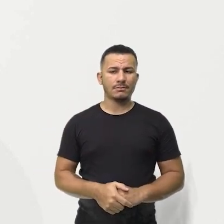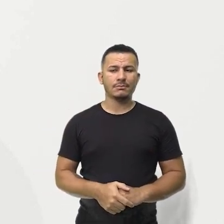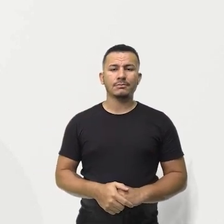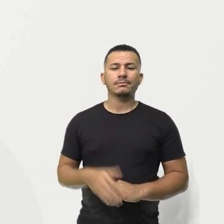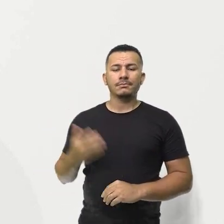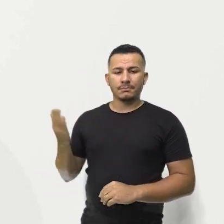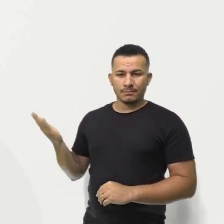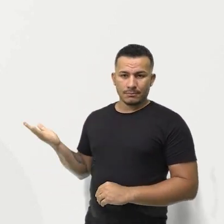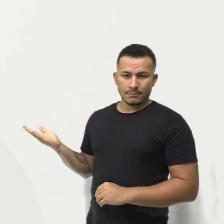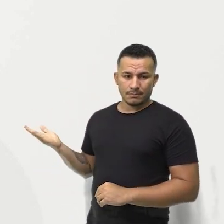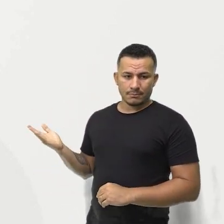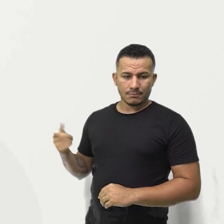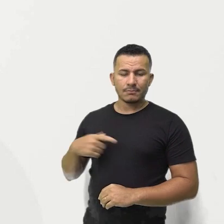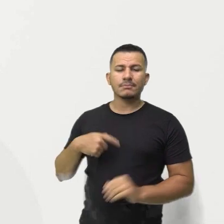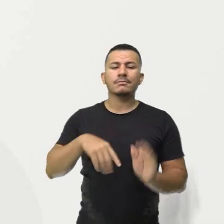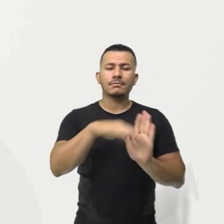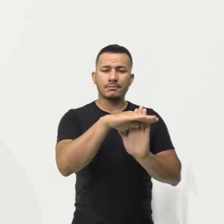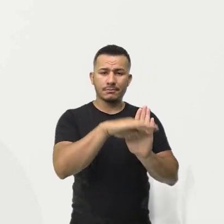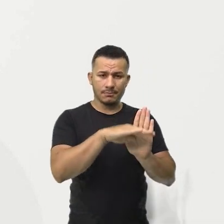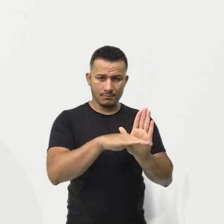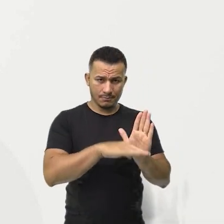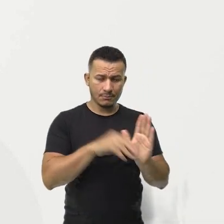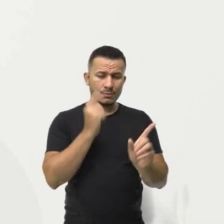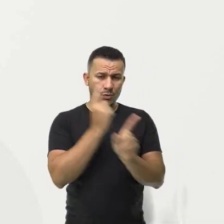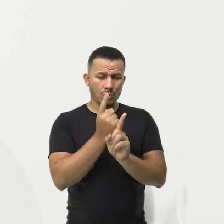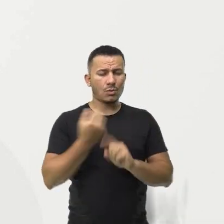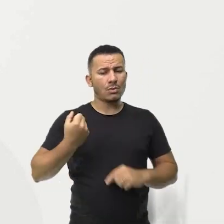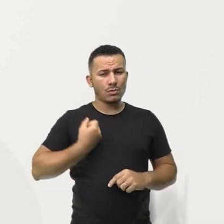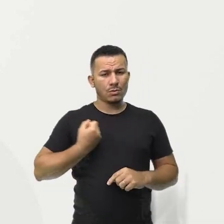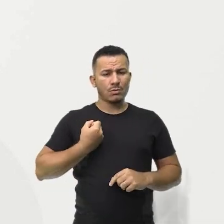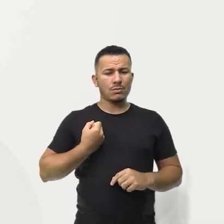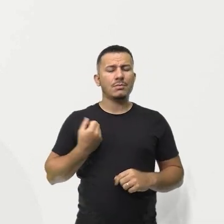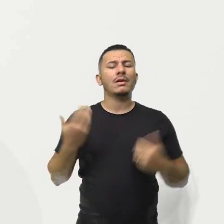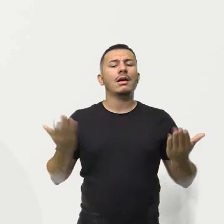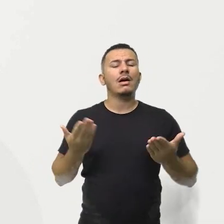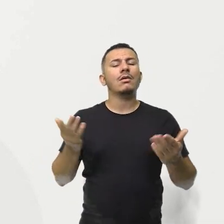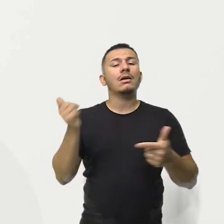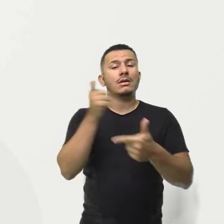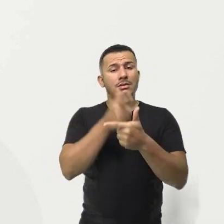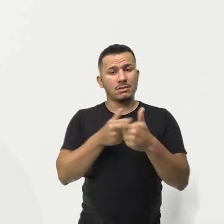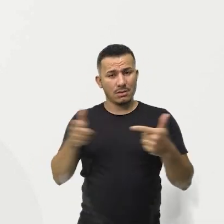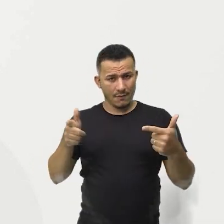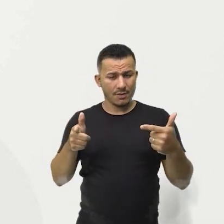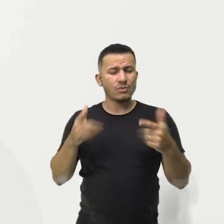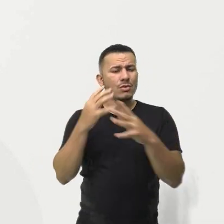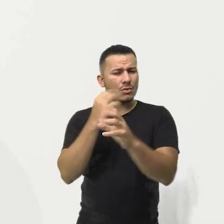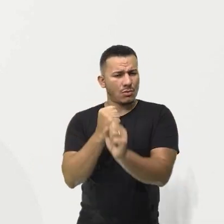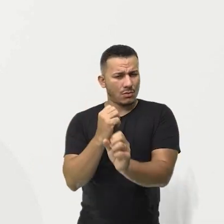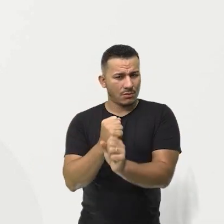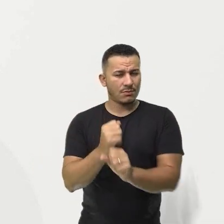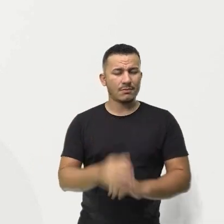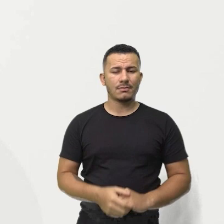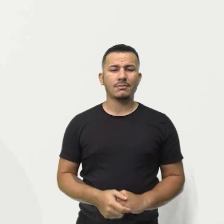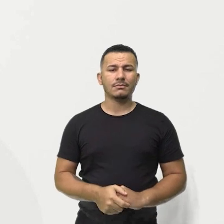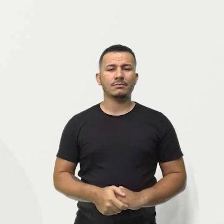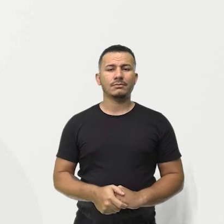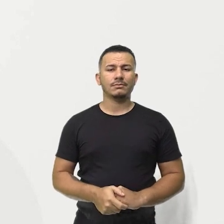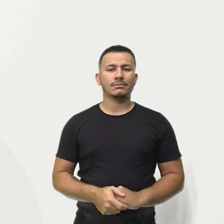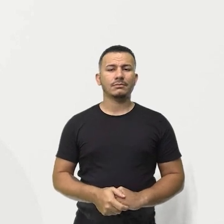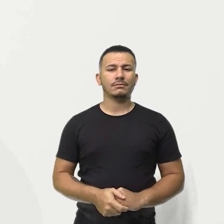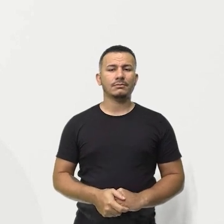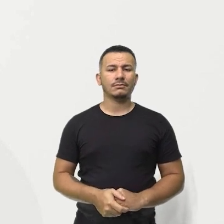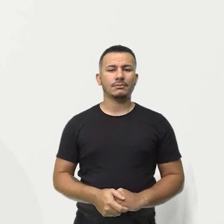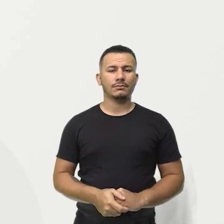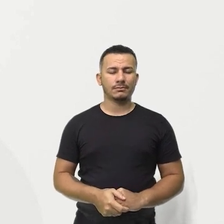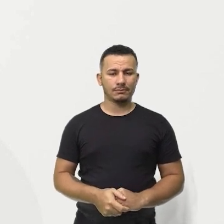Vamos dividir por 2, porque quer reduzir pela metade, né? A ideia é de metade. Então, vejam